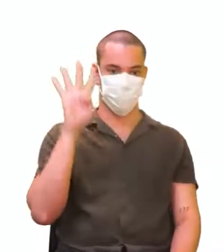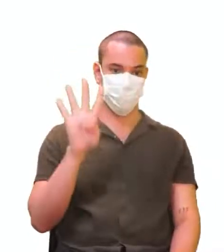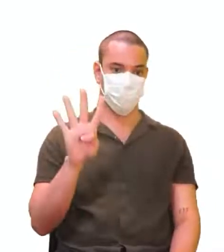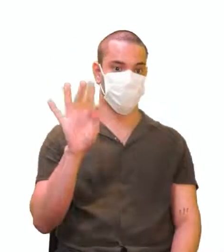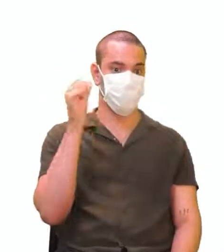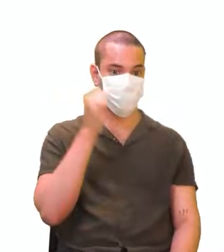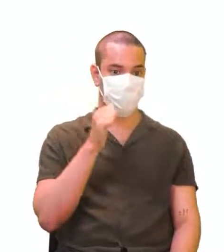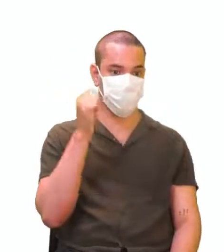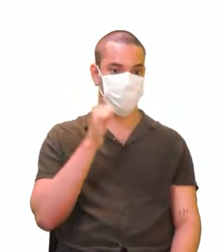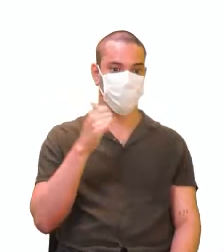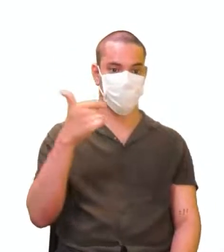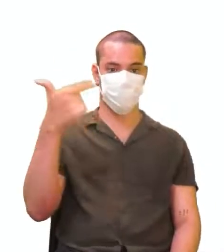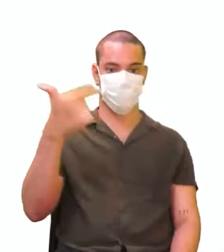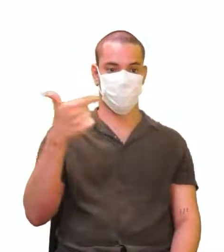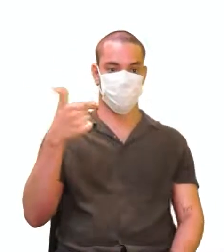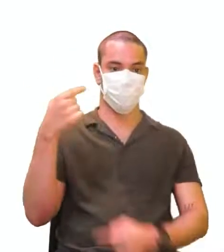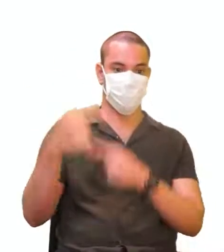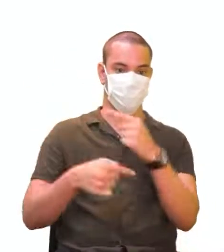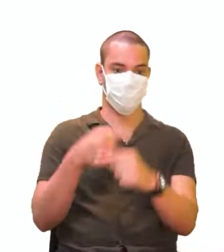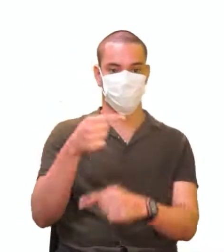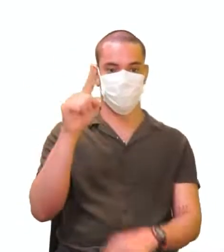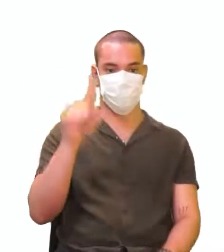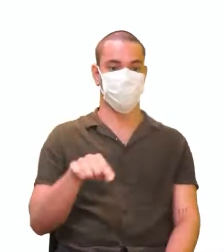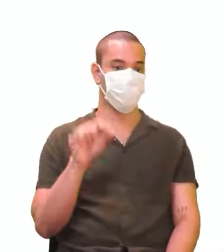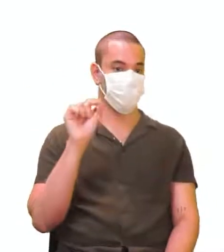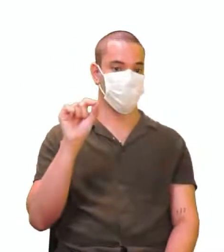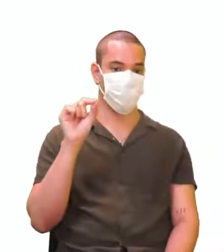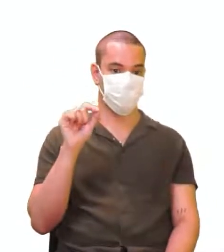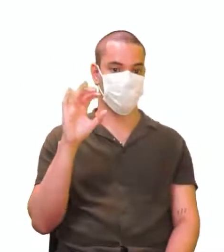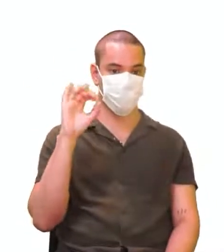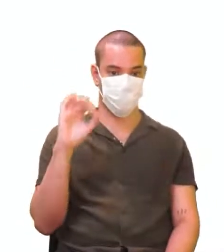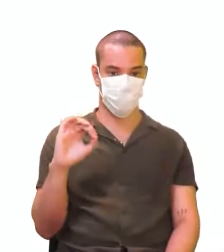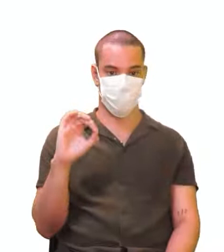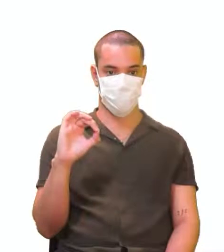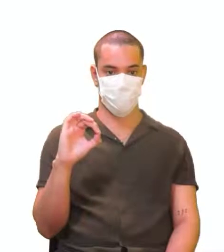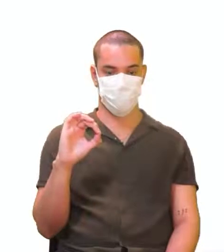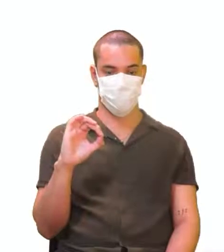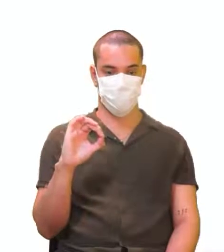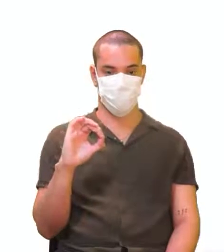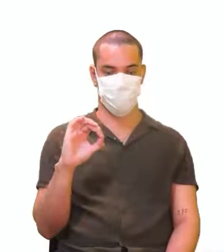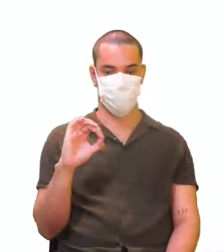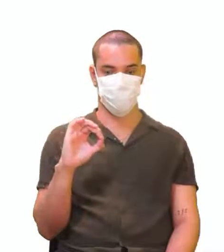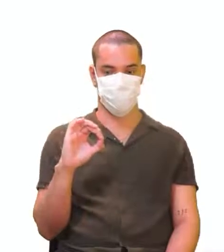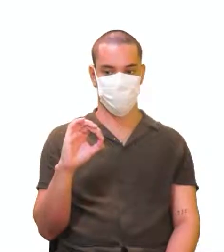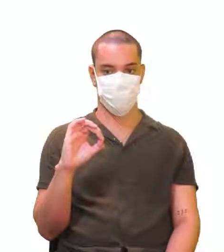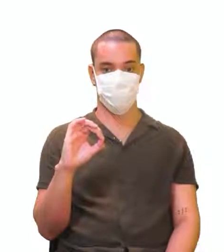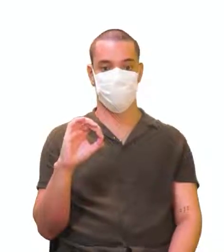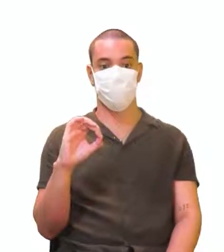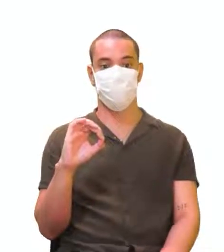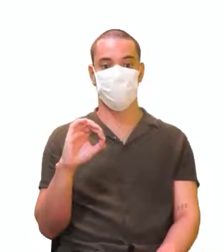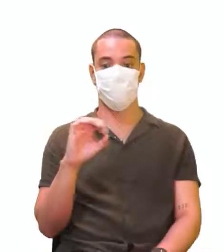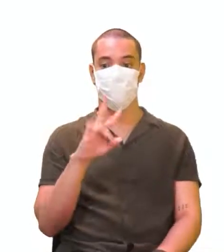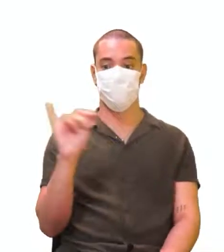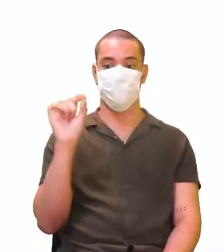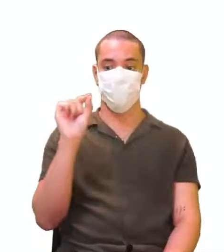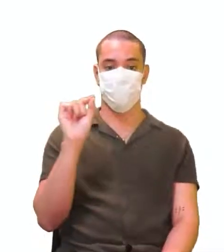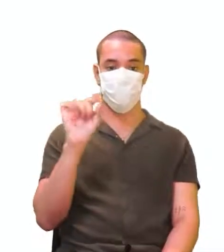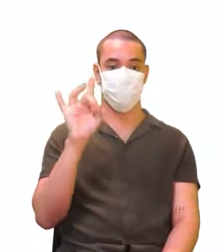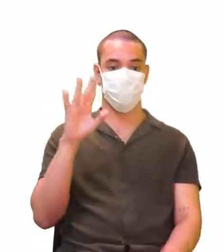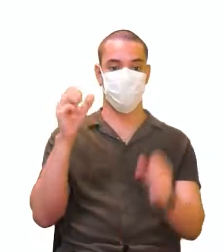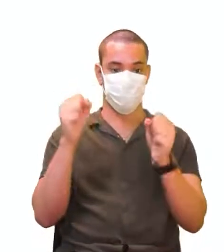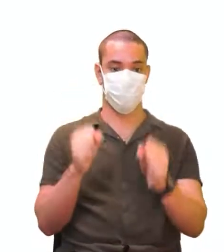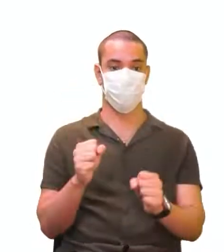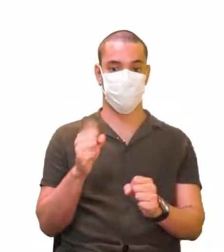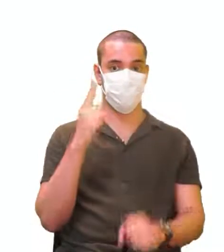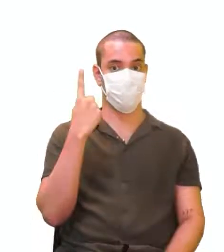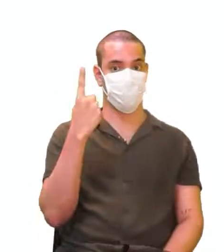mulher na segunda geração, ela é o quê? O. Se ela é O, galera, ela vai ser o quê? Só pode ter